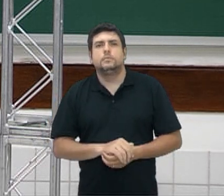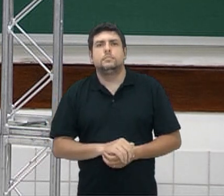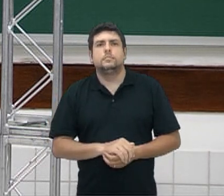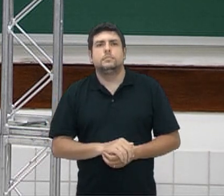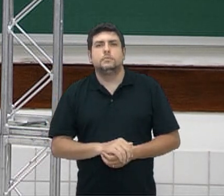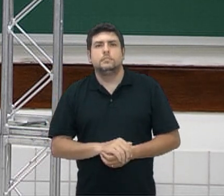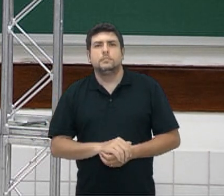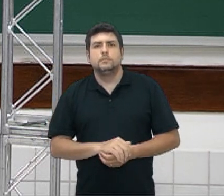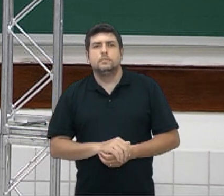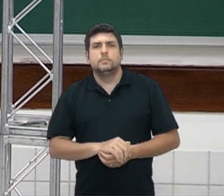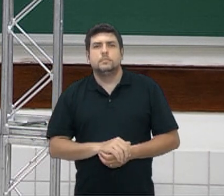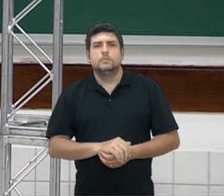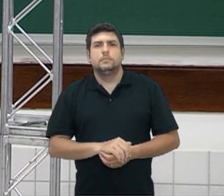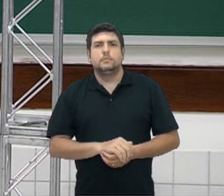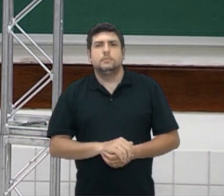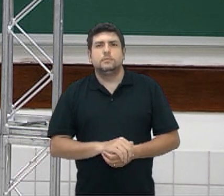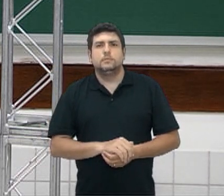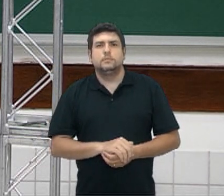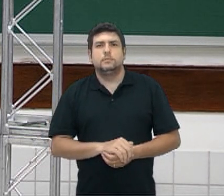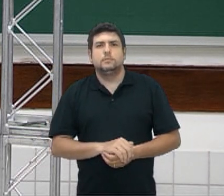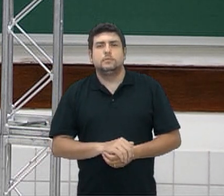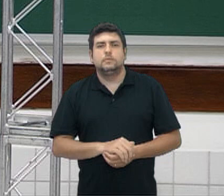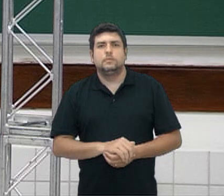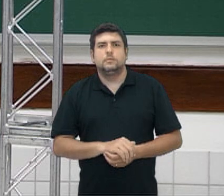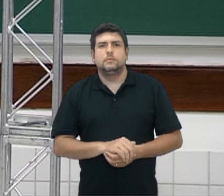independente da onde você for calcular,